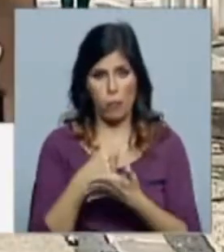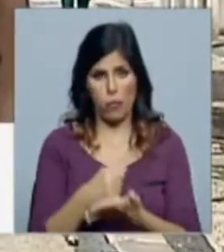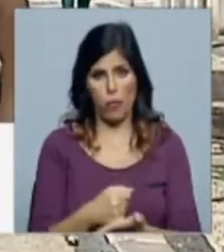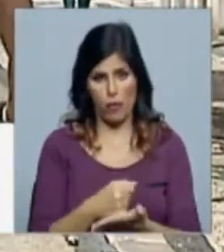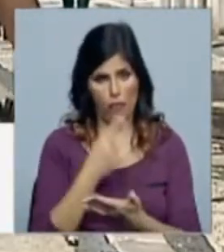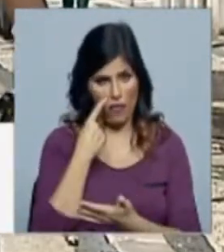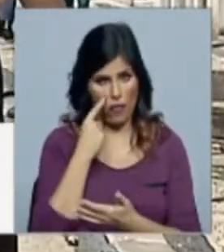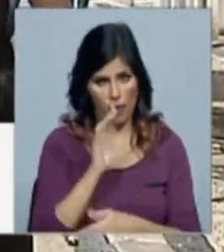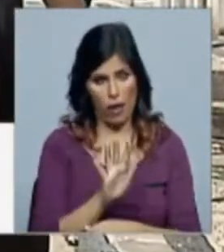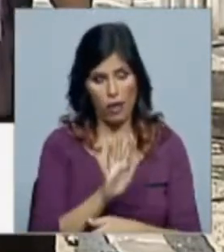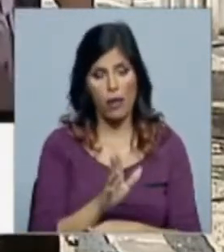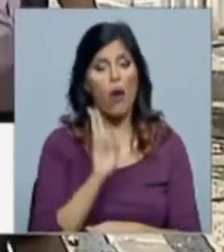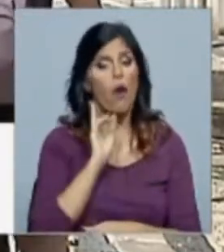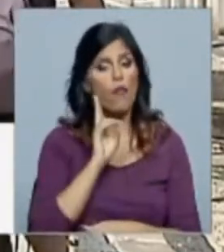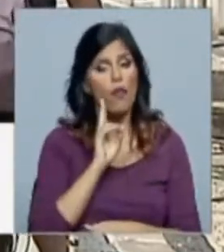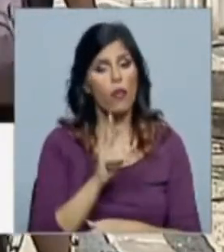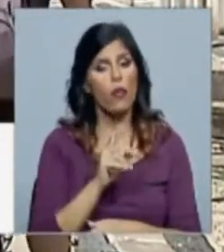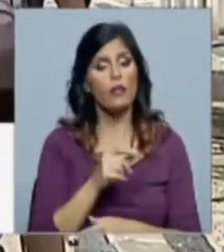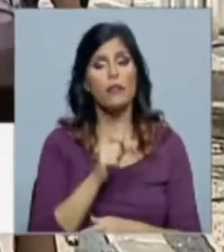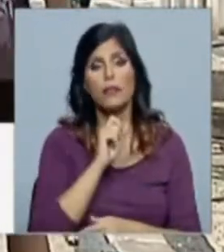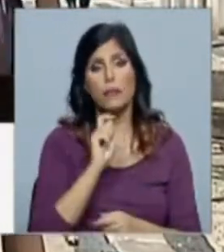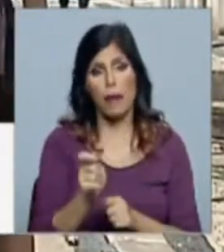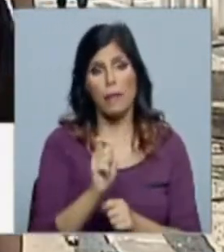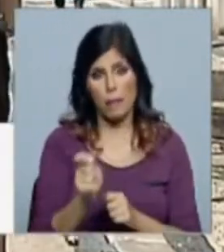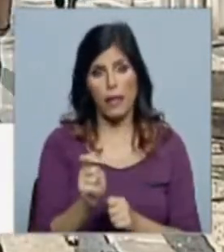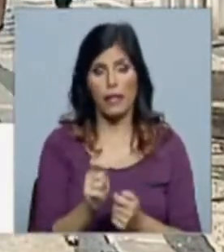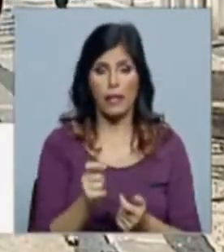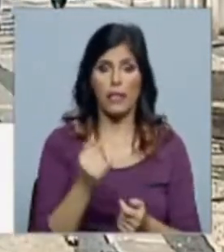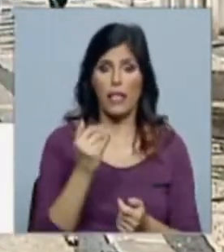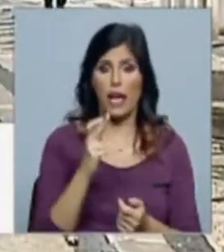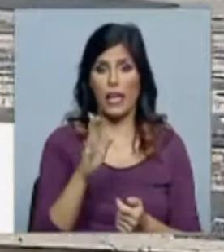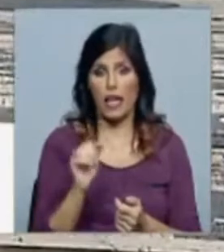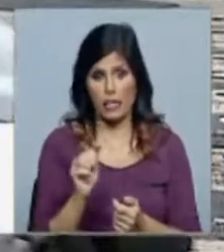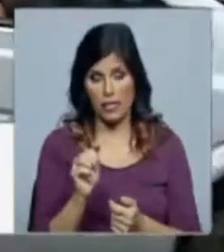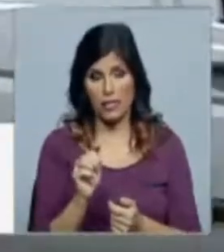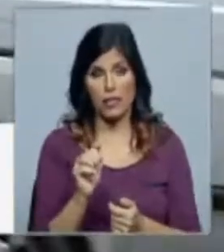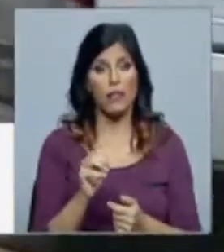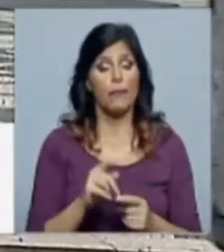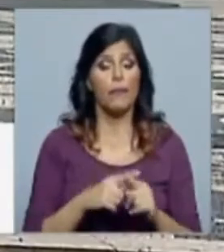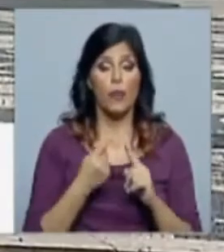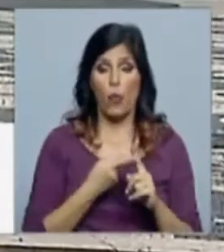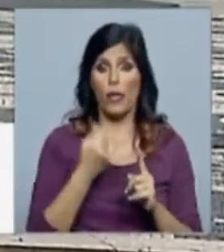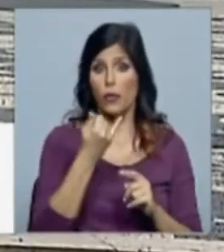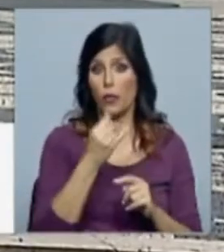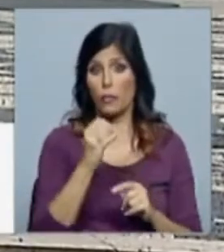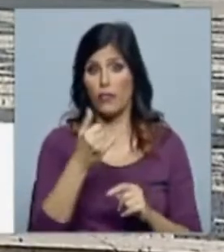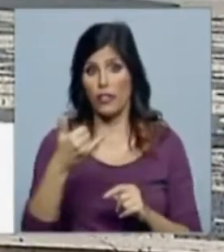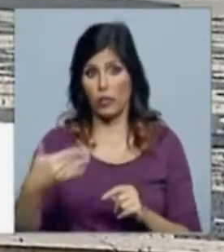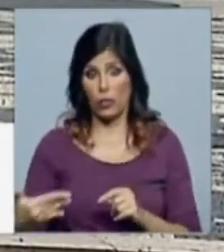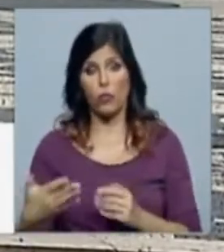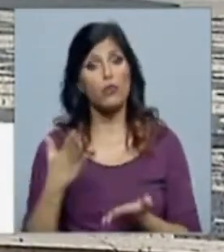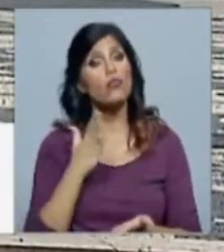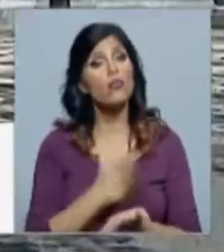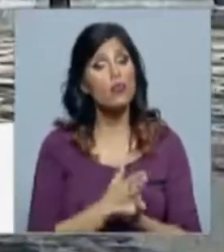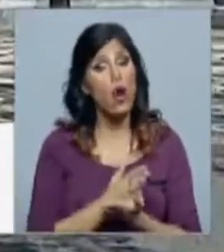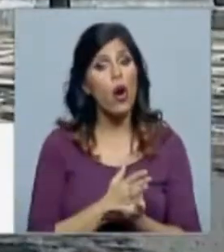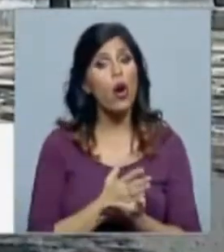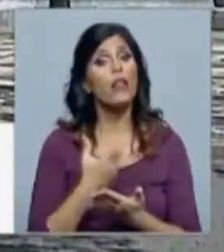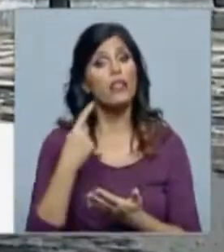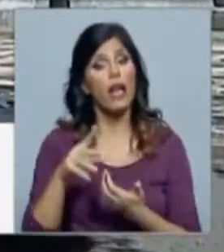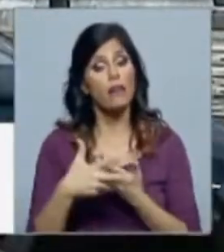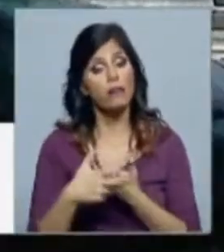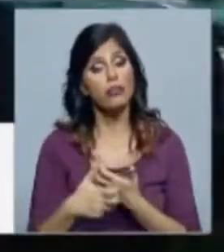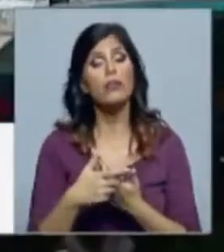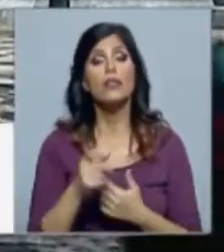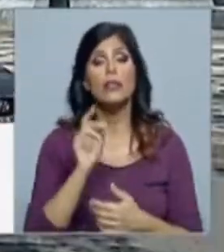ou seja do valor a partir do qual se paga IRS assim em 2021 só estão abrangidos pela retenção